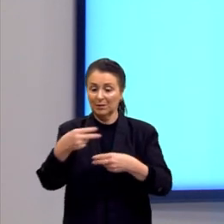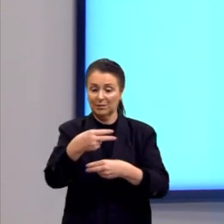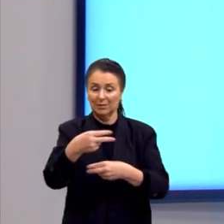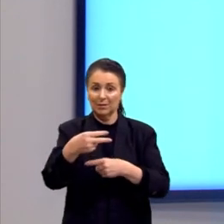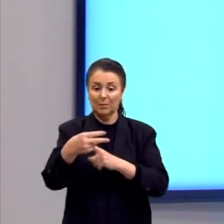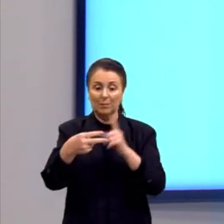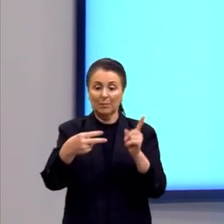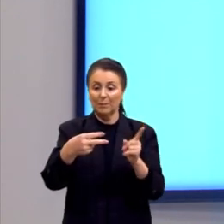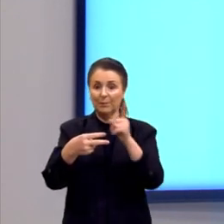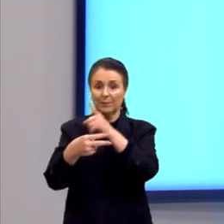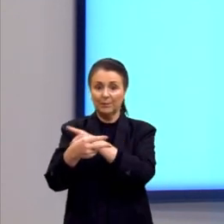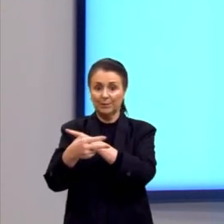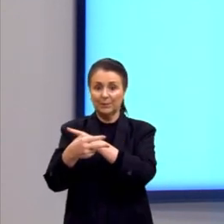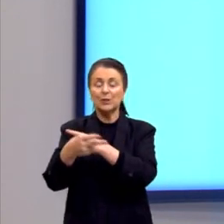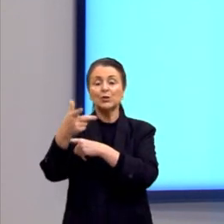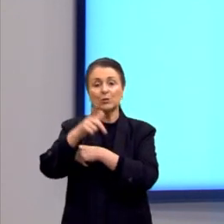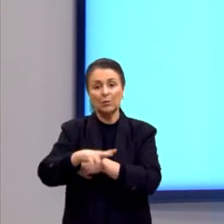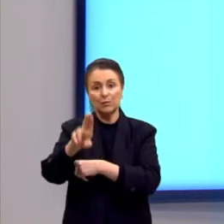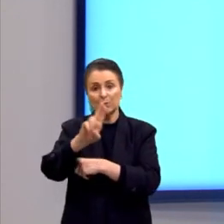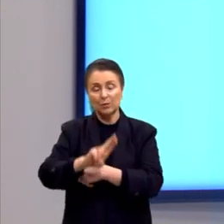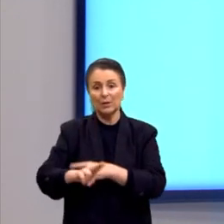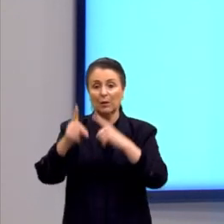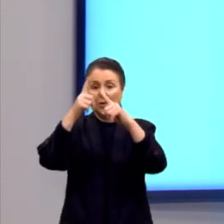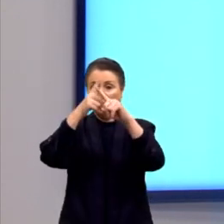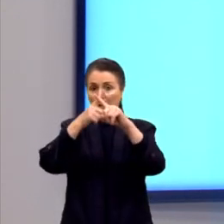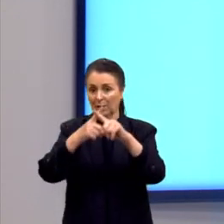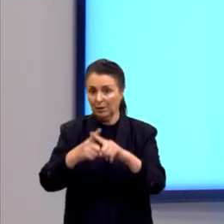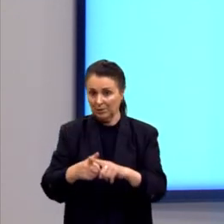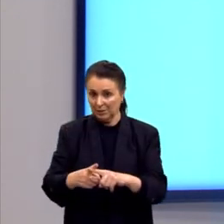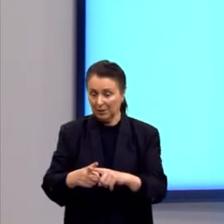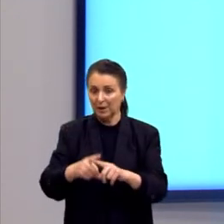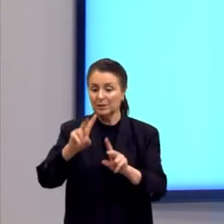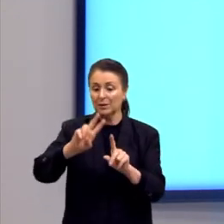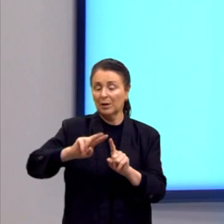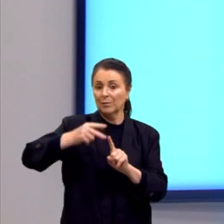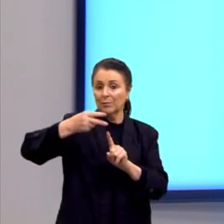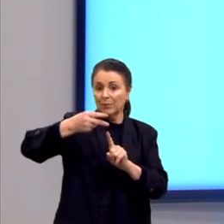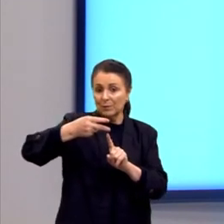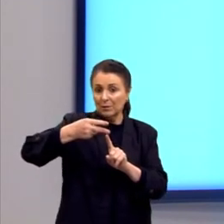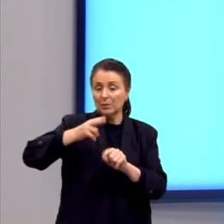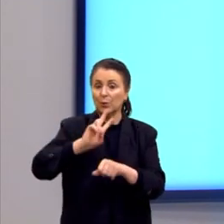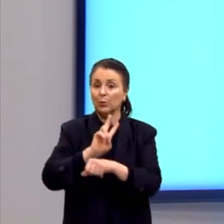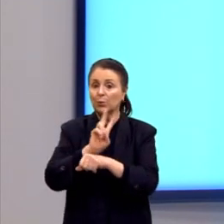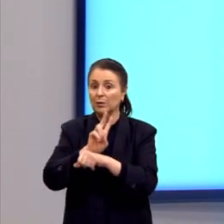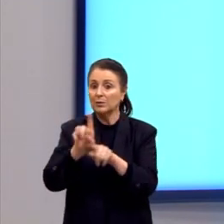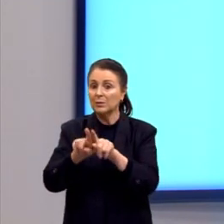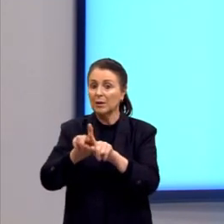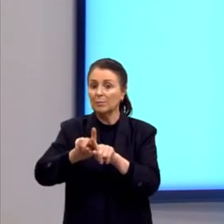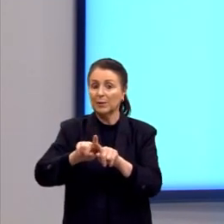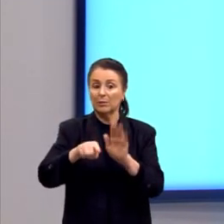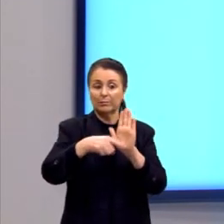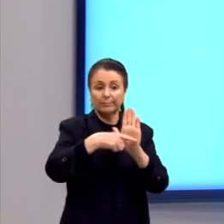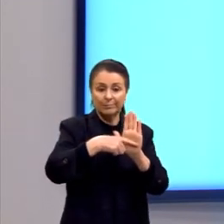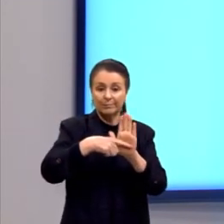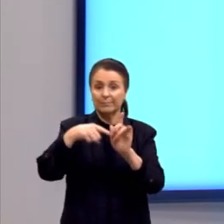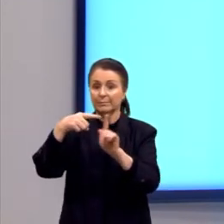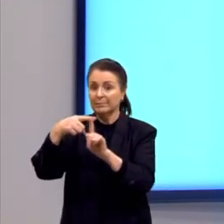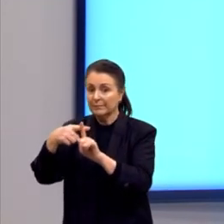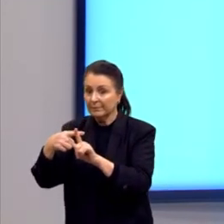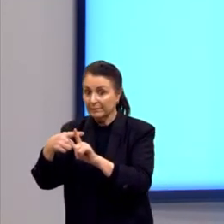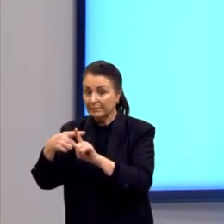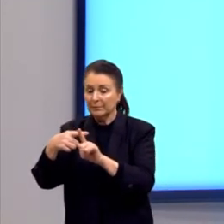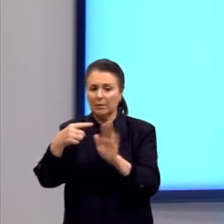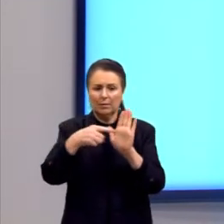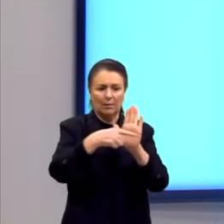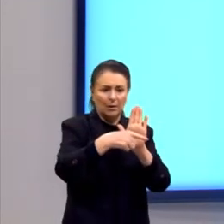novamente utilizando né as propriedades da potência cuidando sempre os sinais né quando nós temos